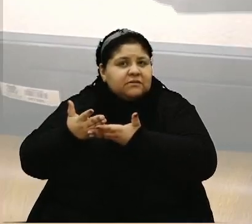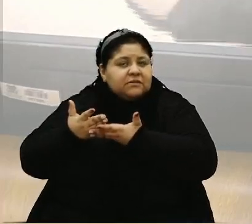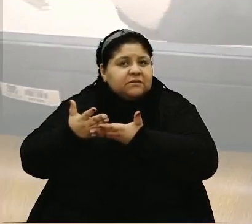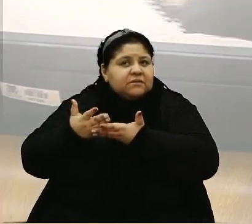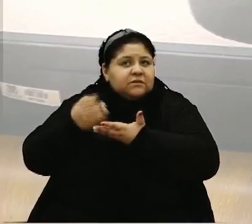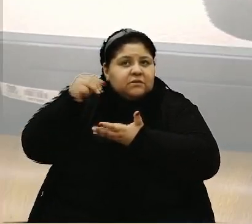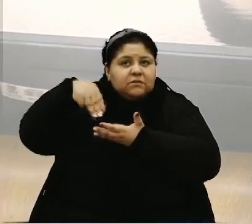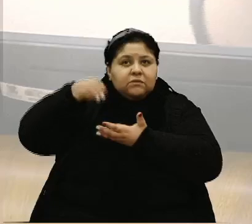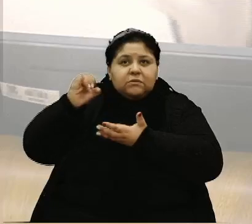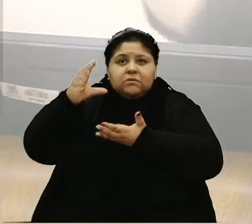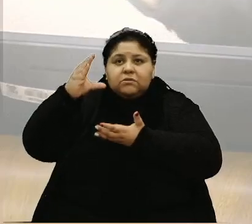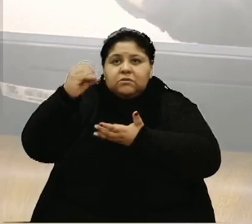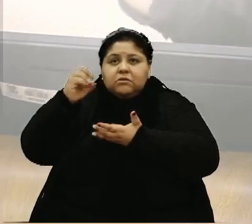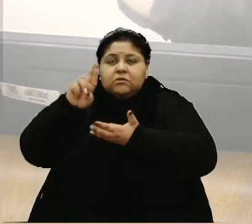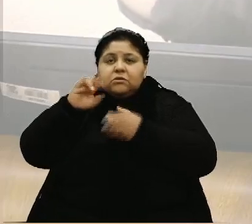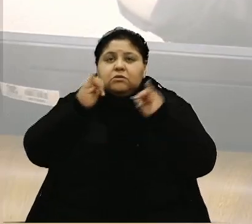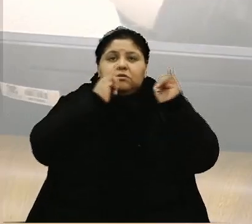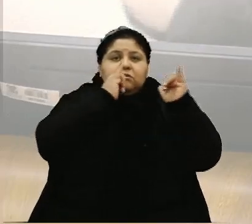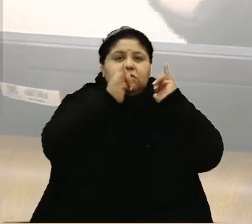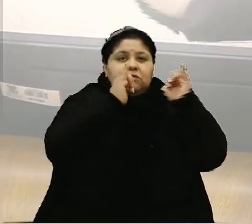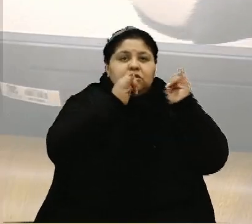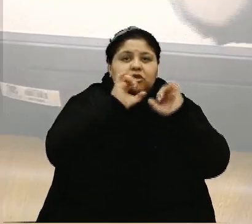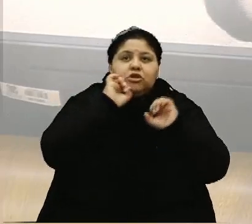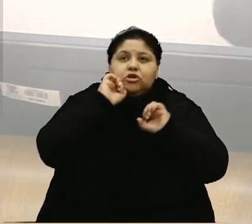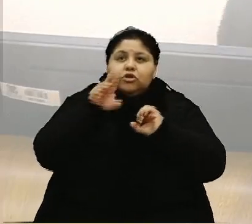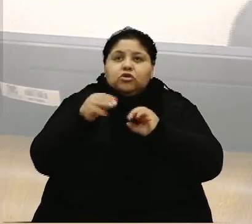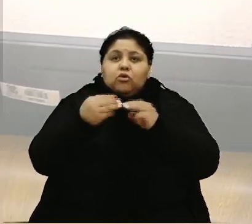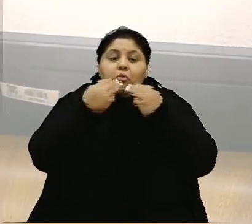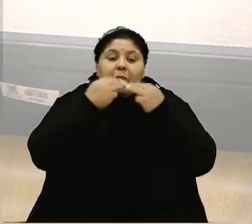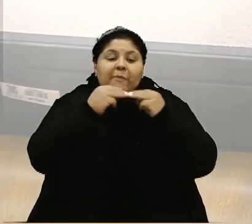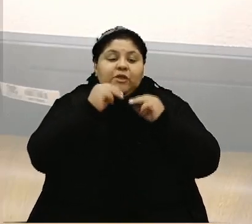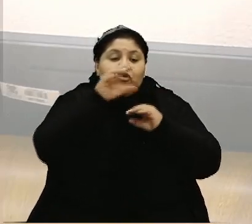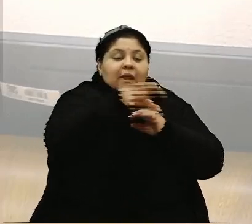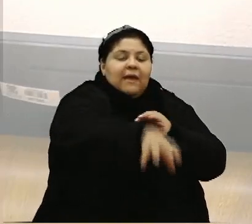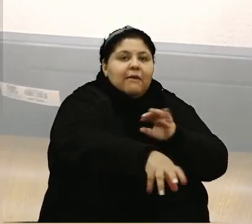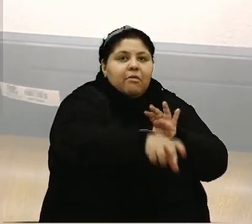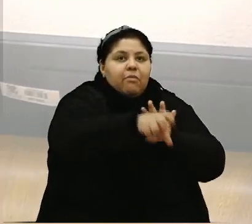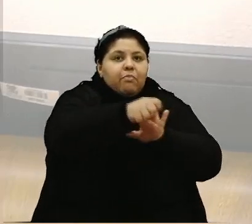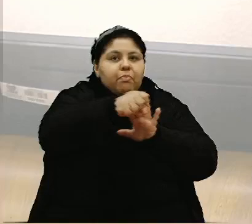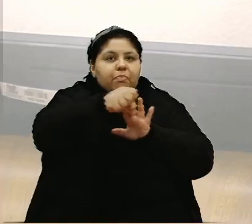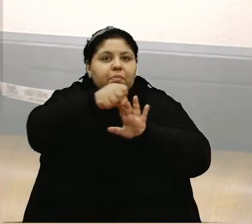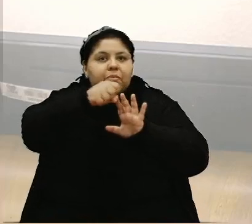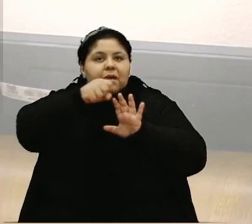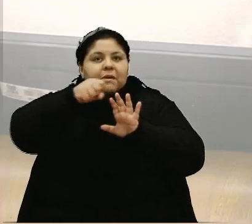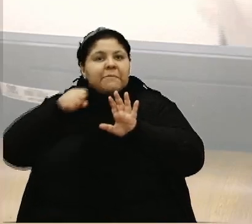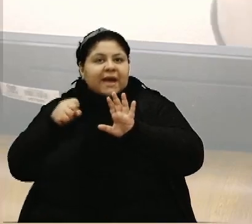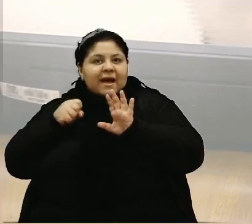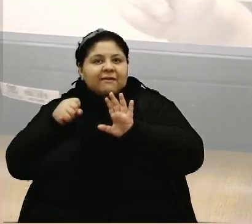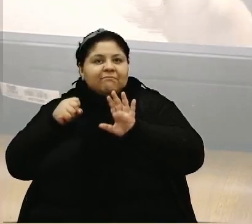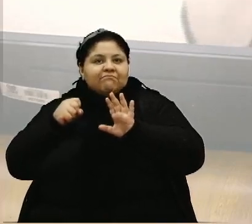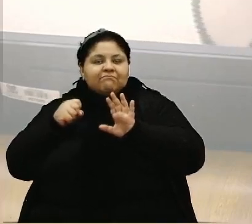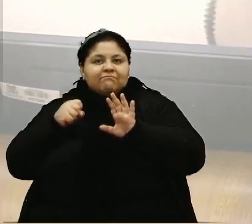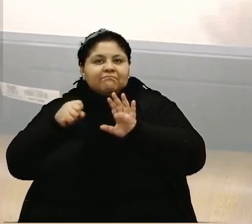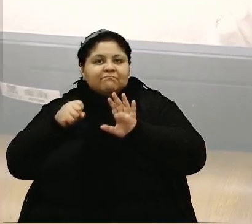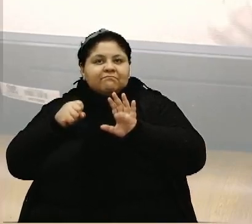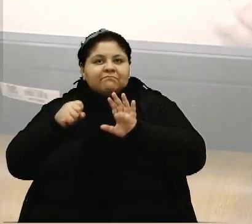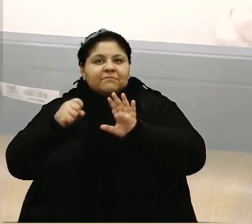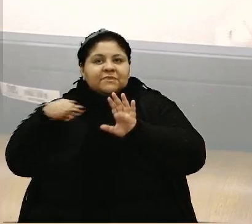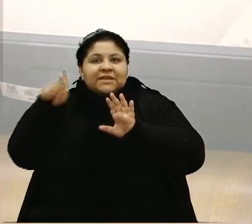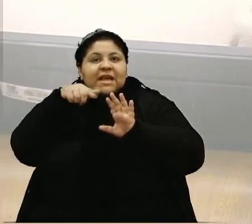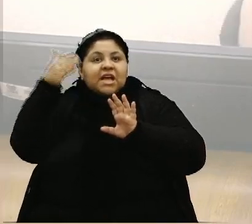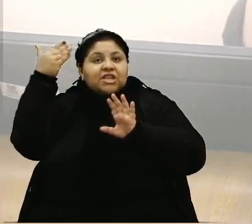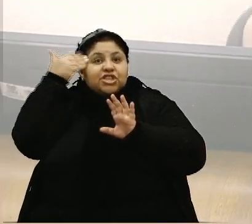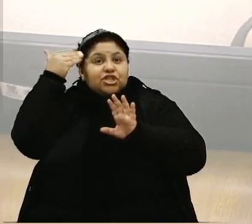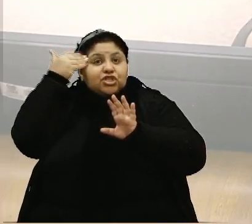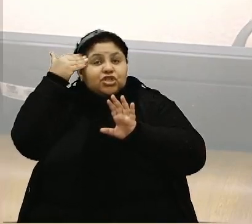dentro dos buracos, a única coisa é de pegar uma patrola e conseguir puxar eles para trás para poder sair. Só que a gente sabe muito